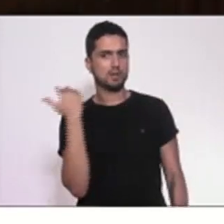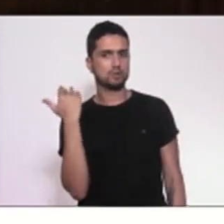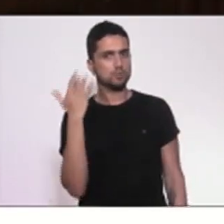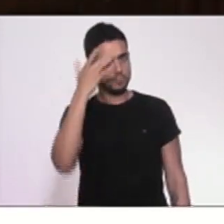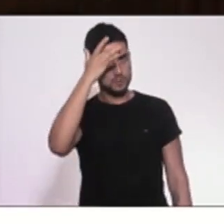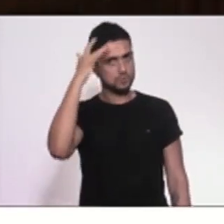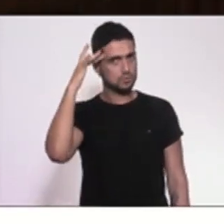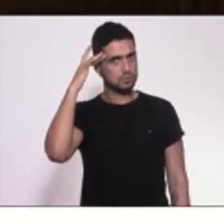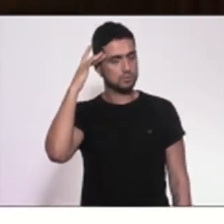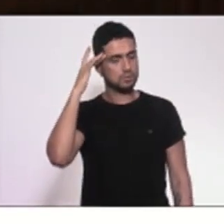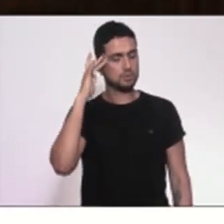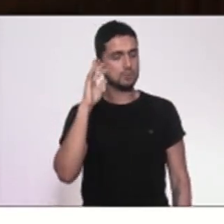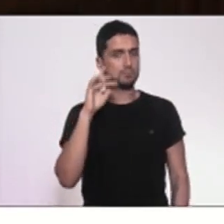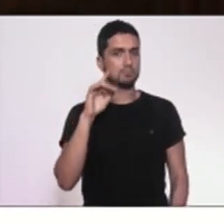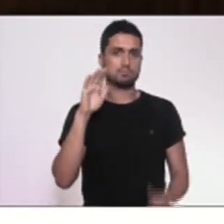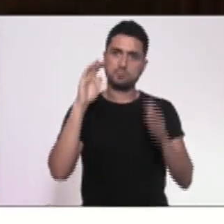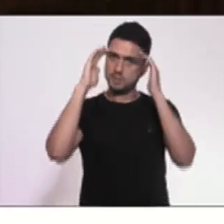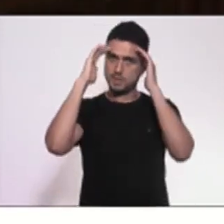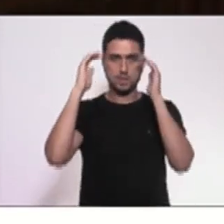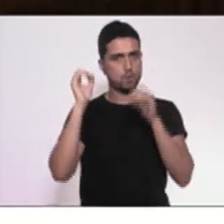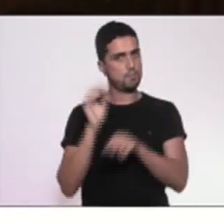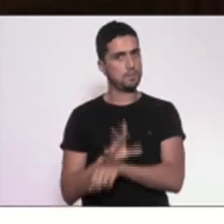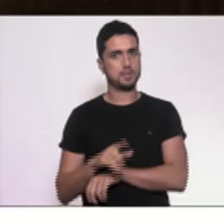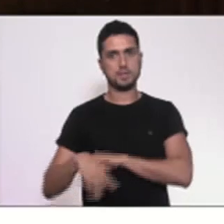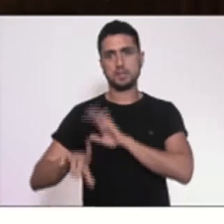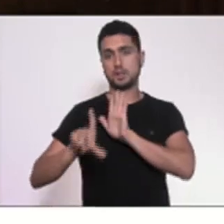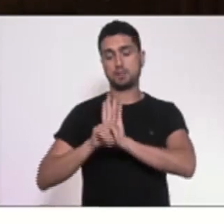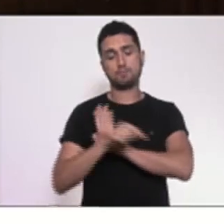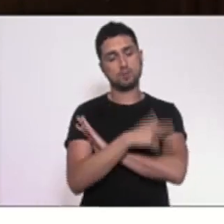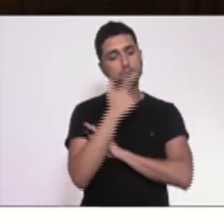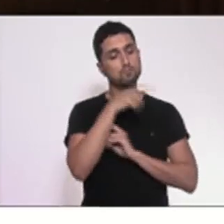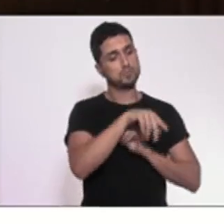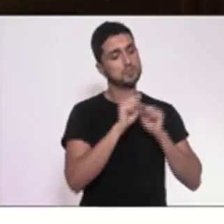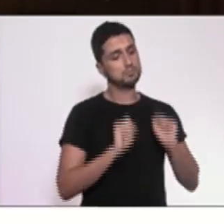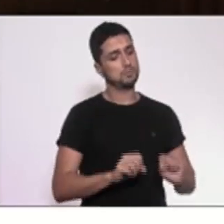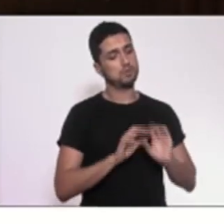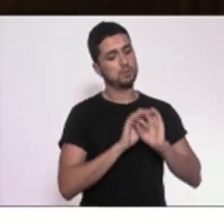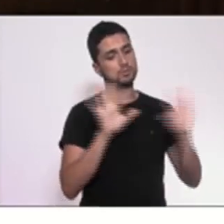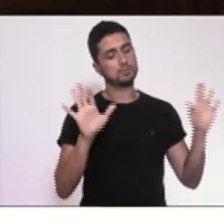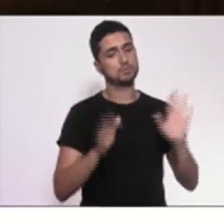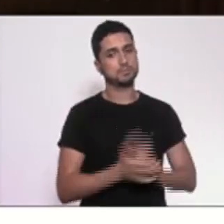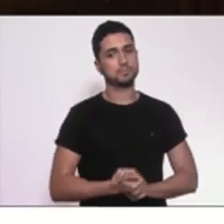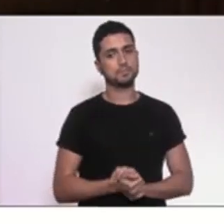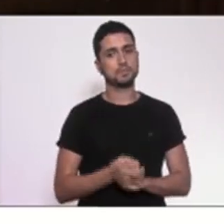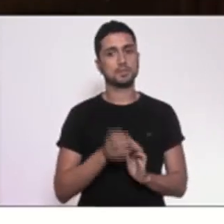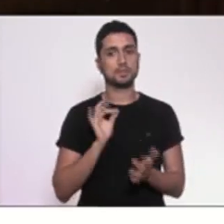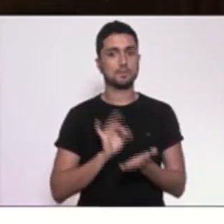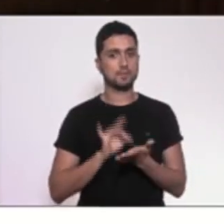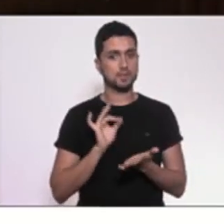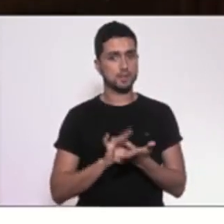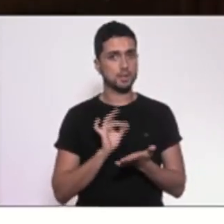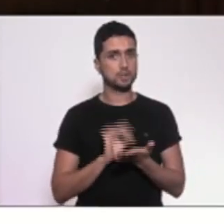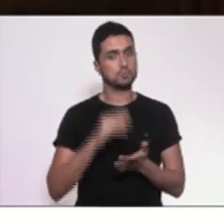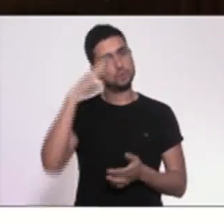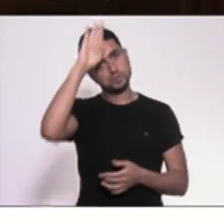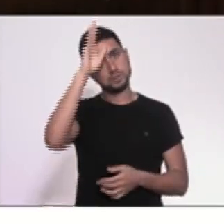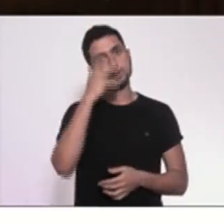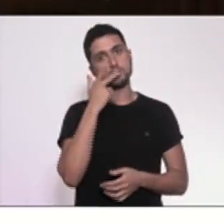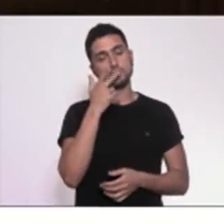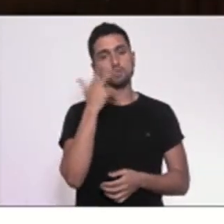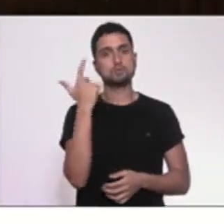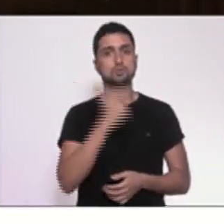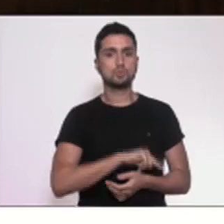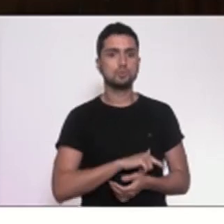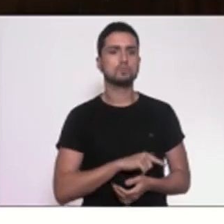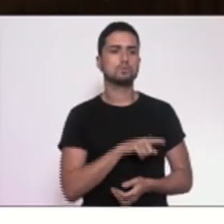lei, que eles têm sua carta branca. O que ele está fazendo é reafirmar mais uma vez um